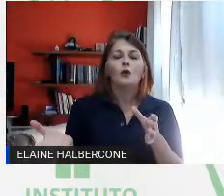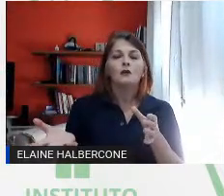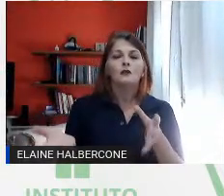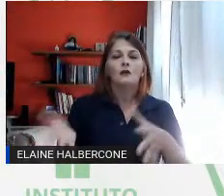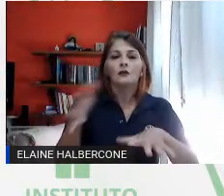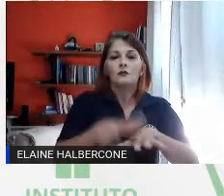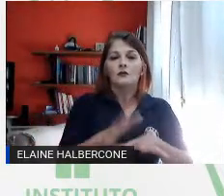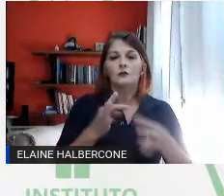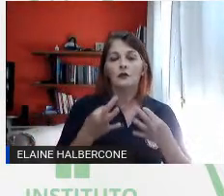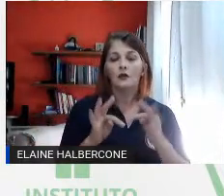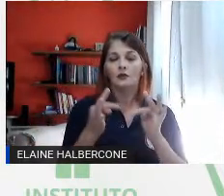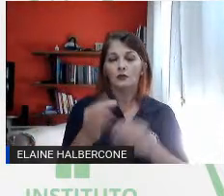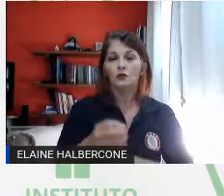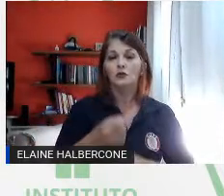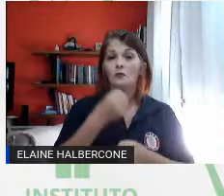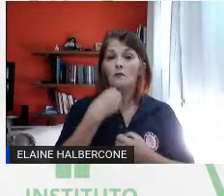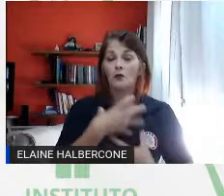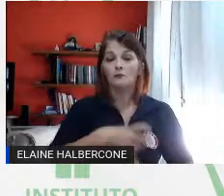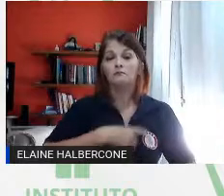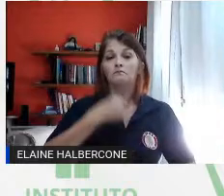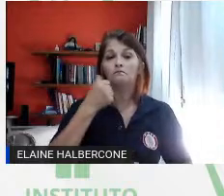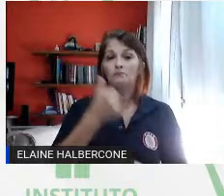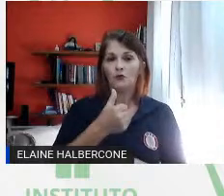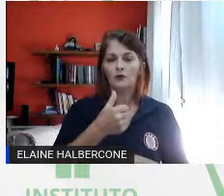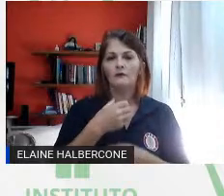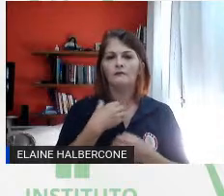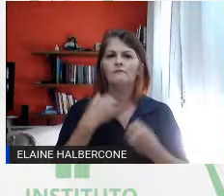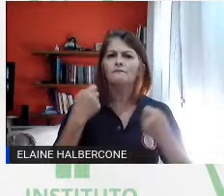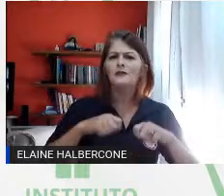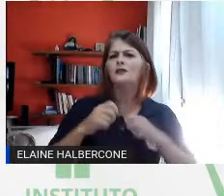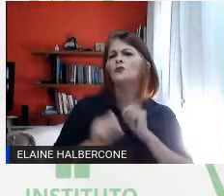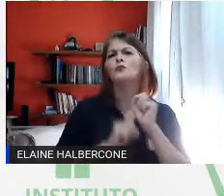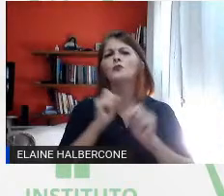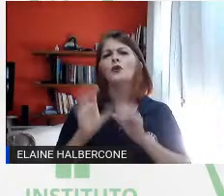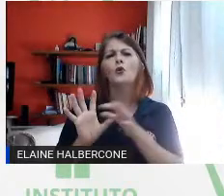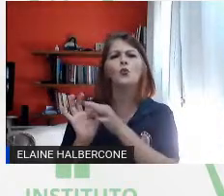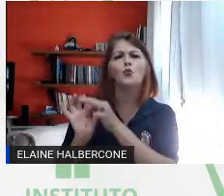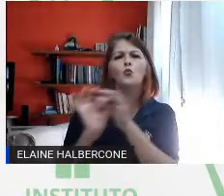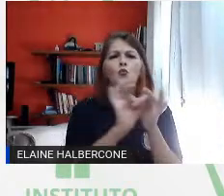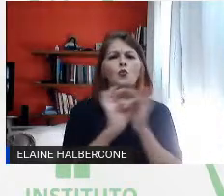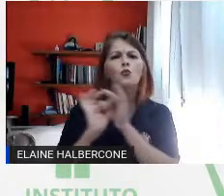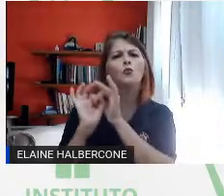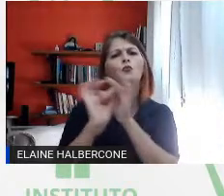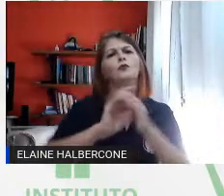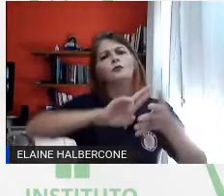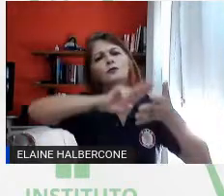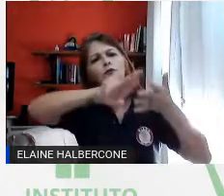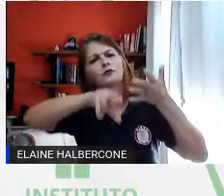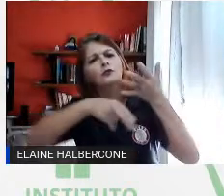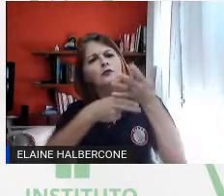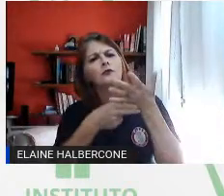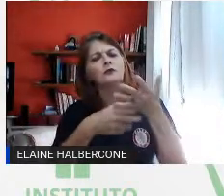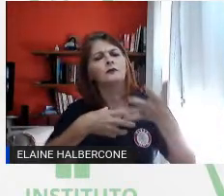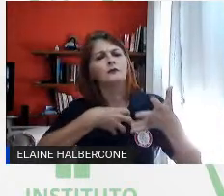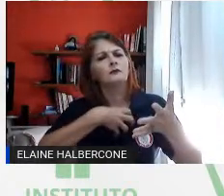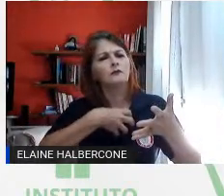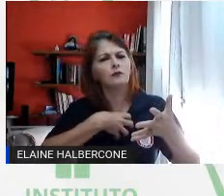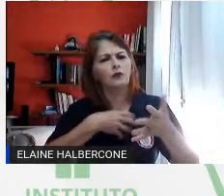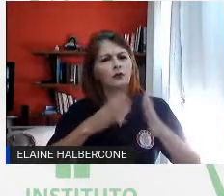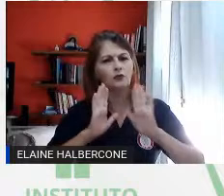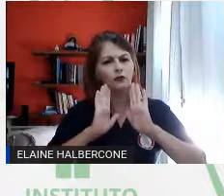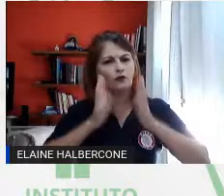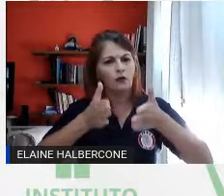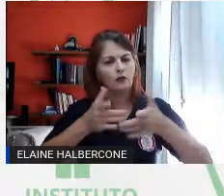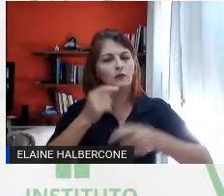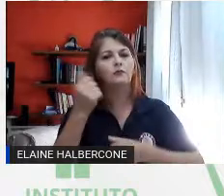forma positiva, é necessária a união de muitos fatores, dentre os quais pode-se destacar como mais importante